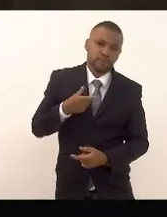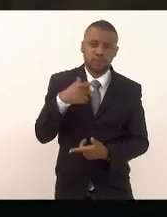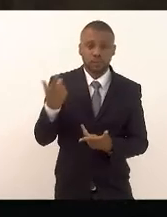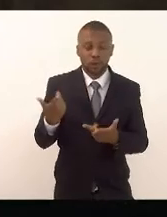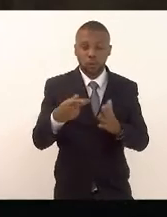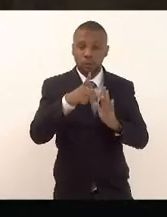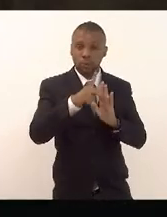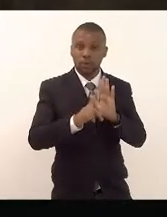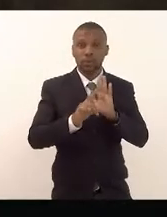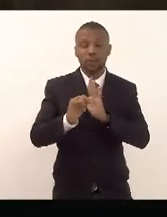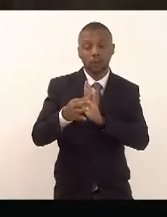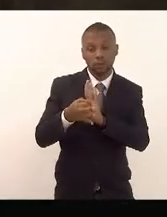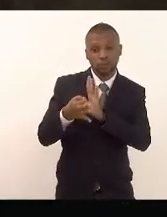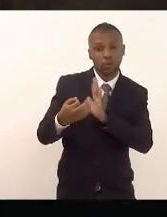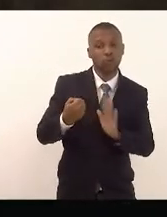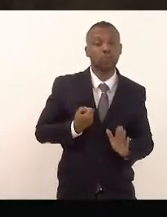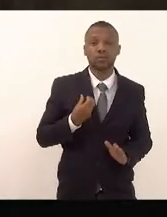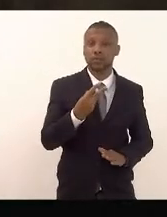lei número